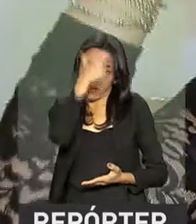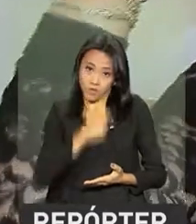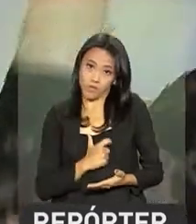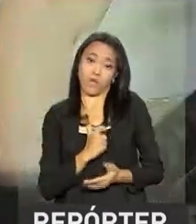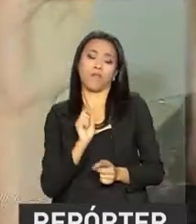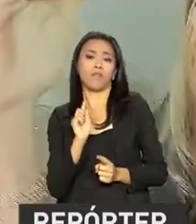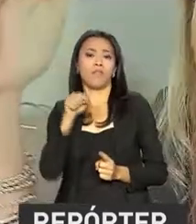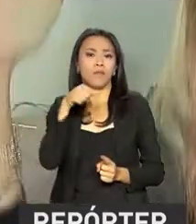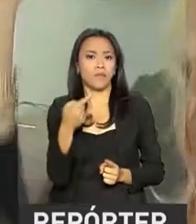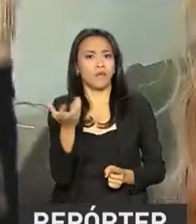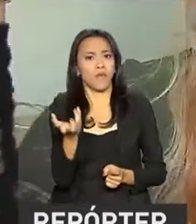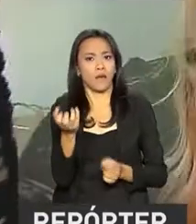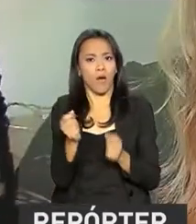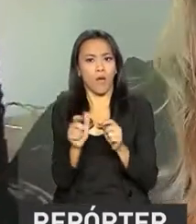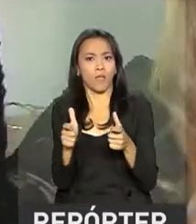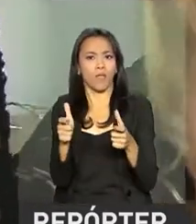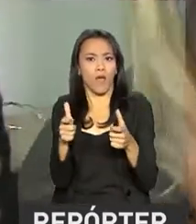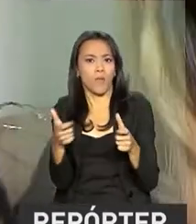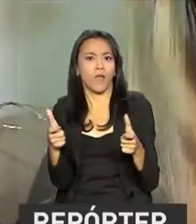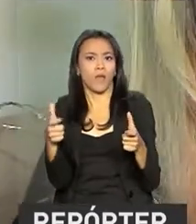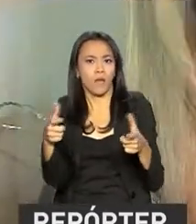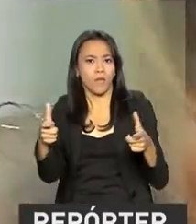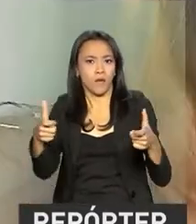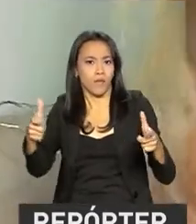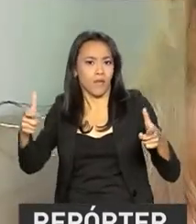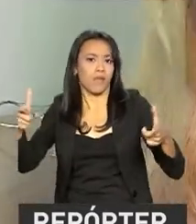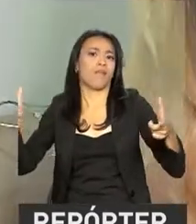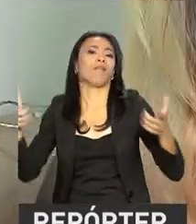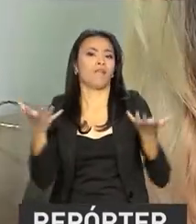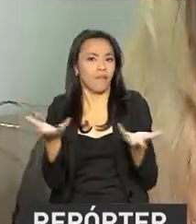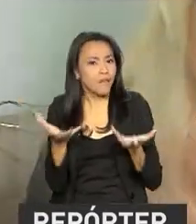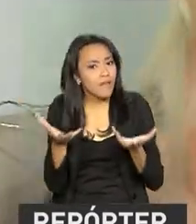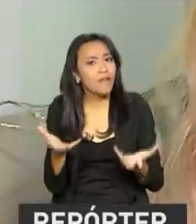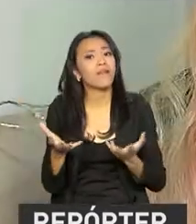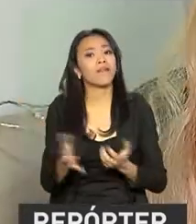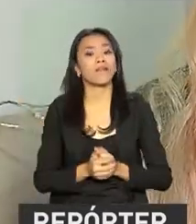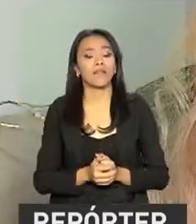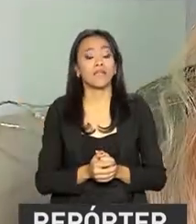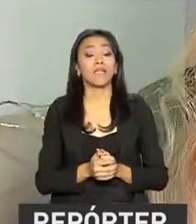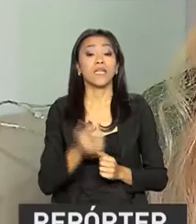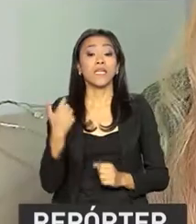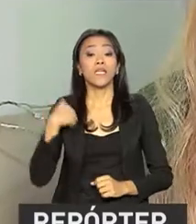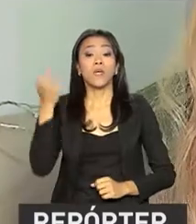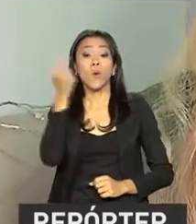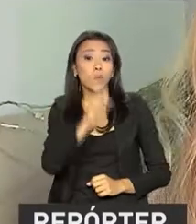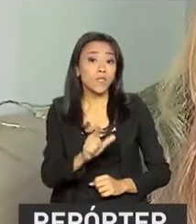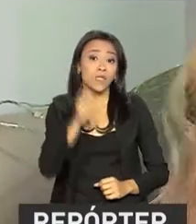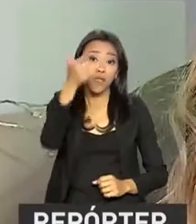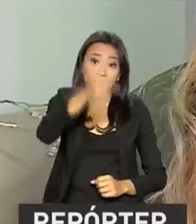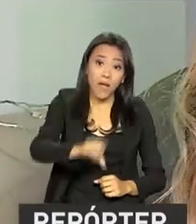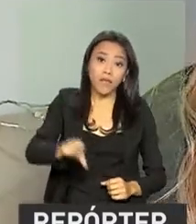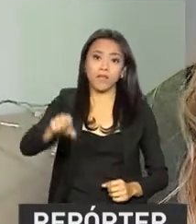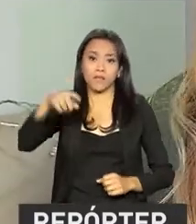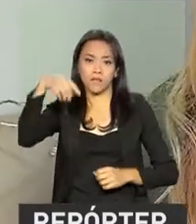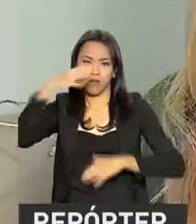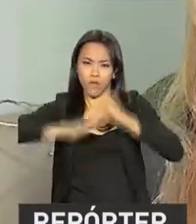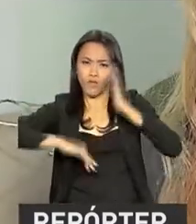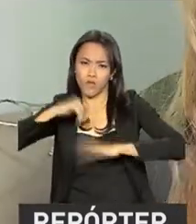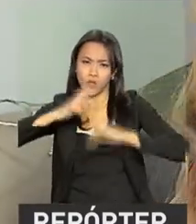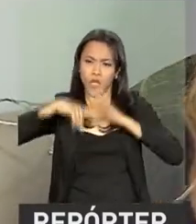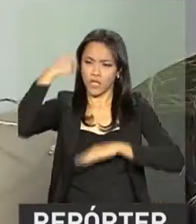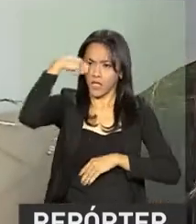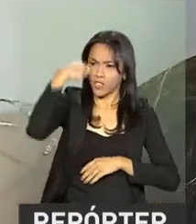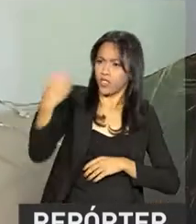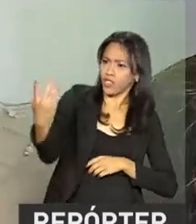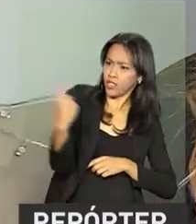eu quero aumentar e aumentar e aumentar dessa forma eu quero conseguir aliar mais artistas trazer